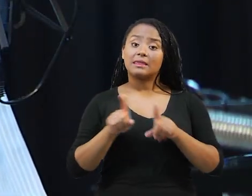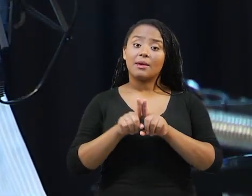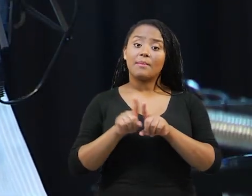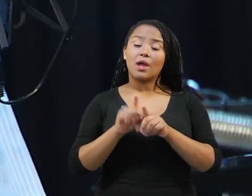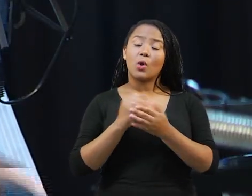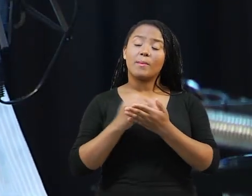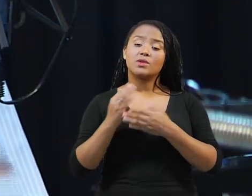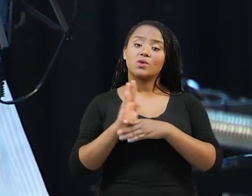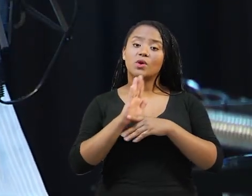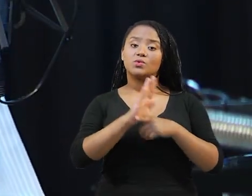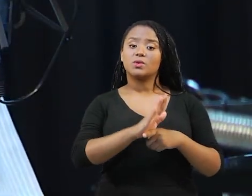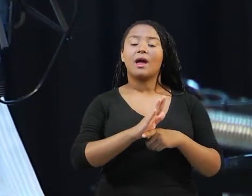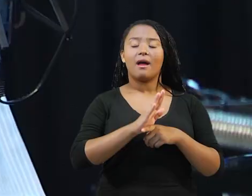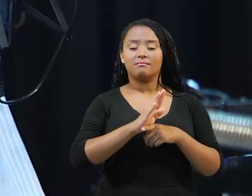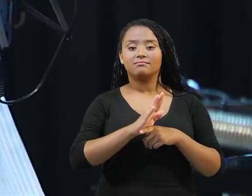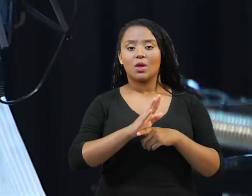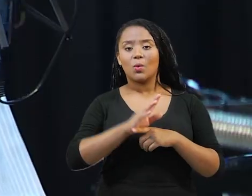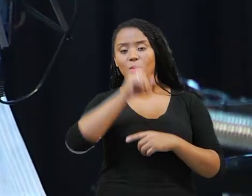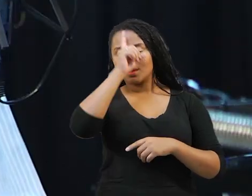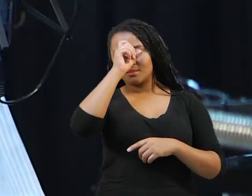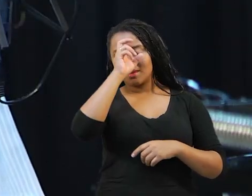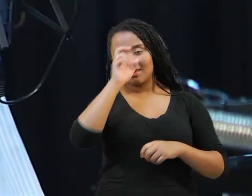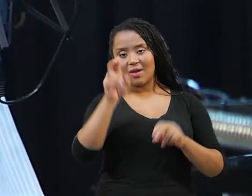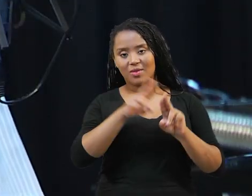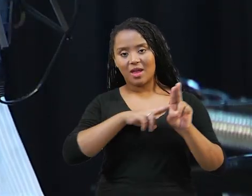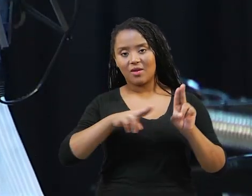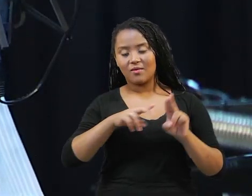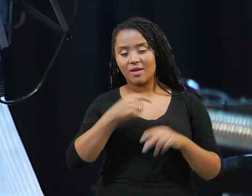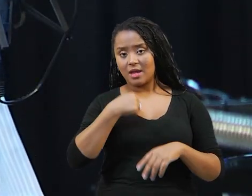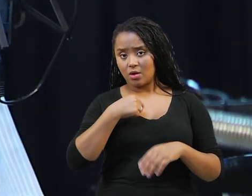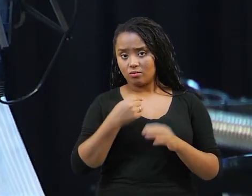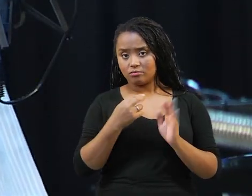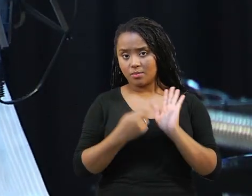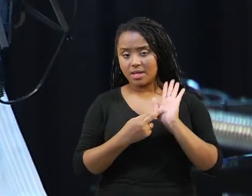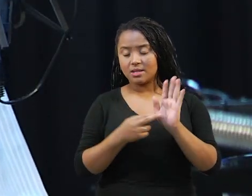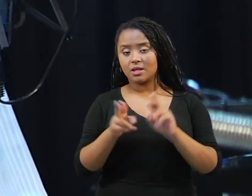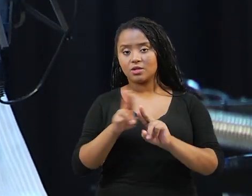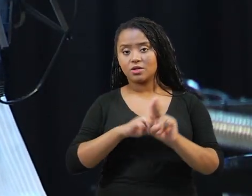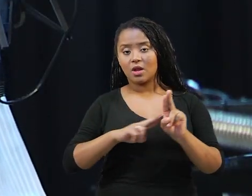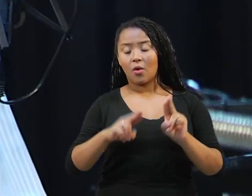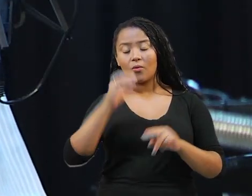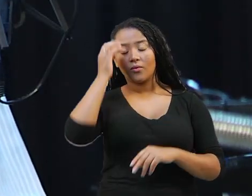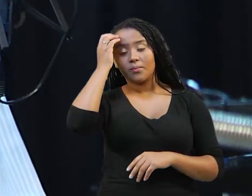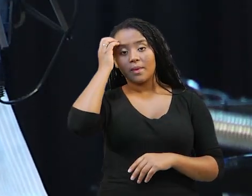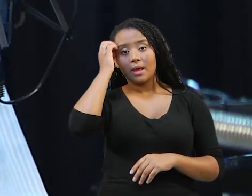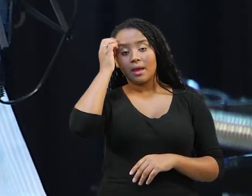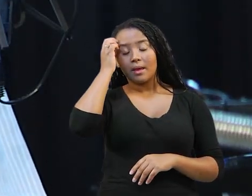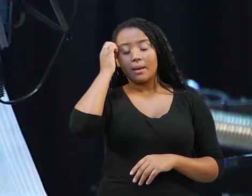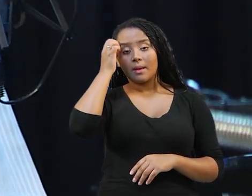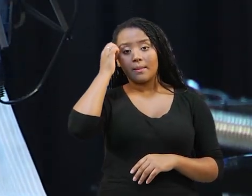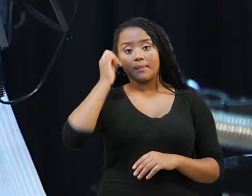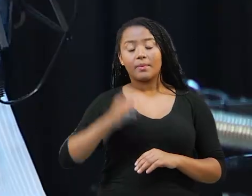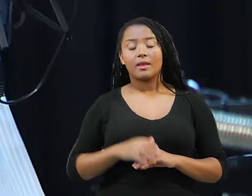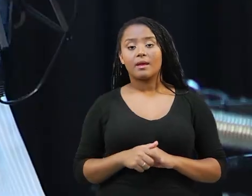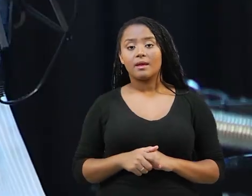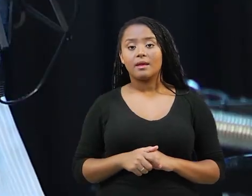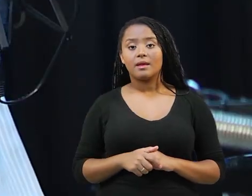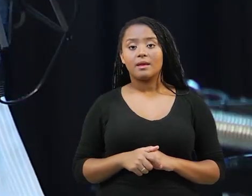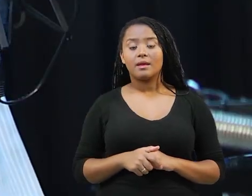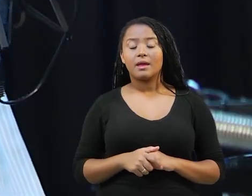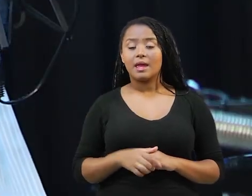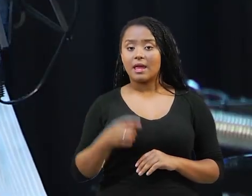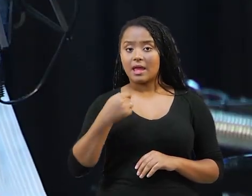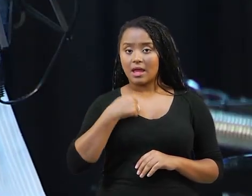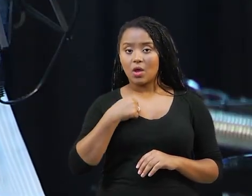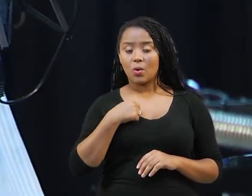de Uberlândia, no Hospital de Clínicas, e aí nós, como UFO, eu sou UFO, nós somos cedidos à